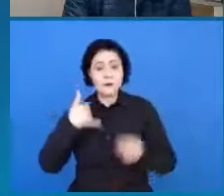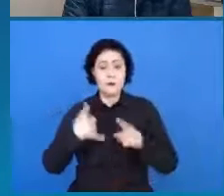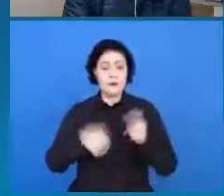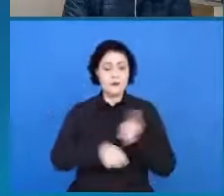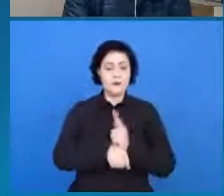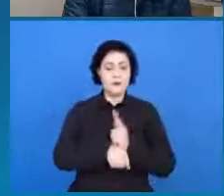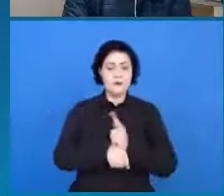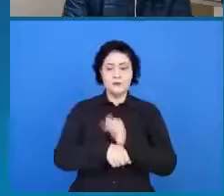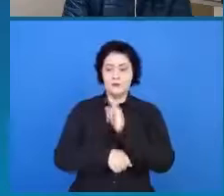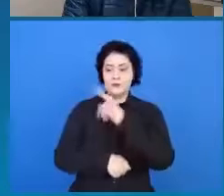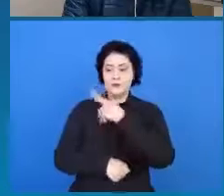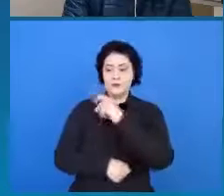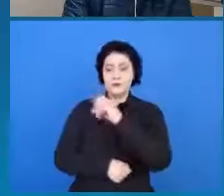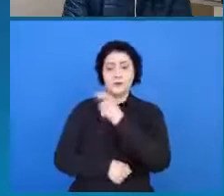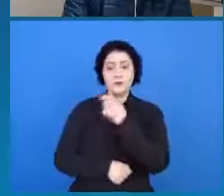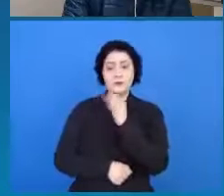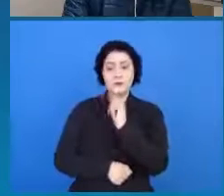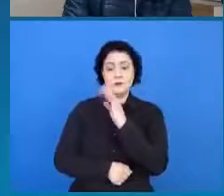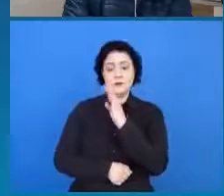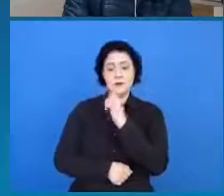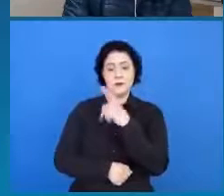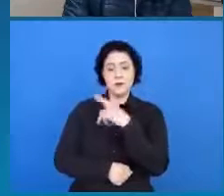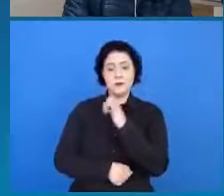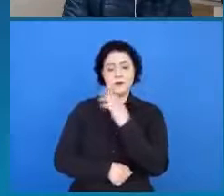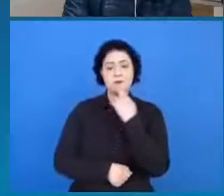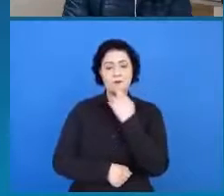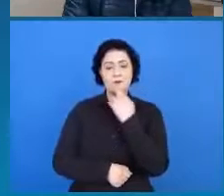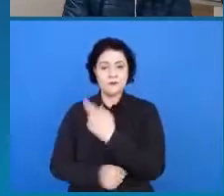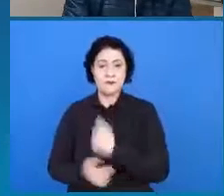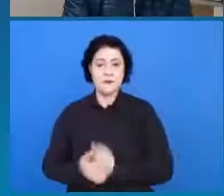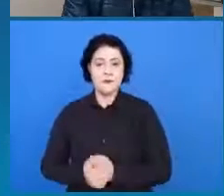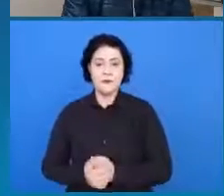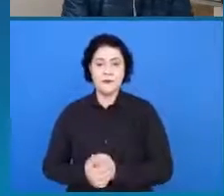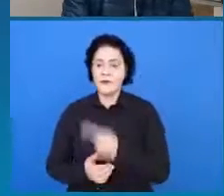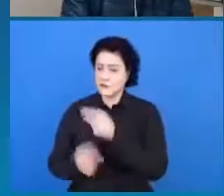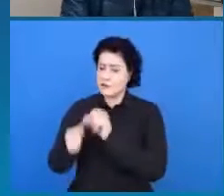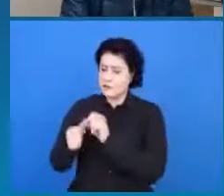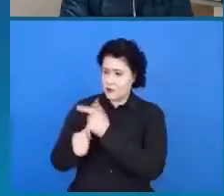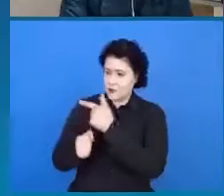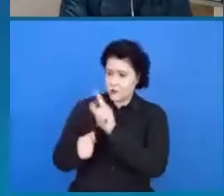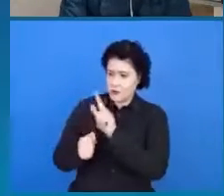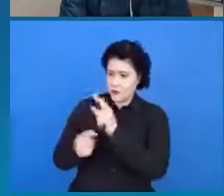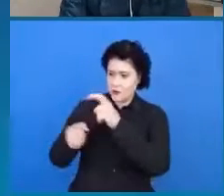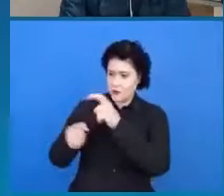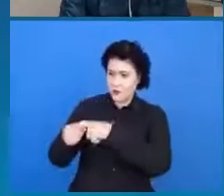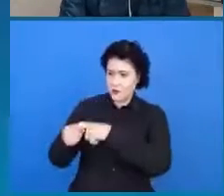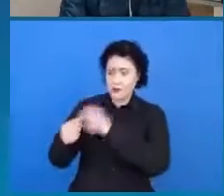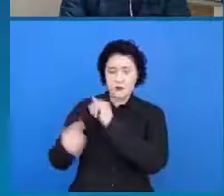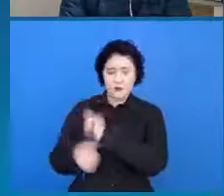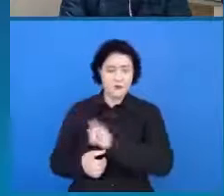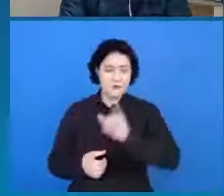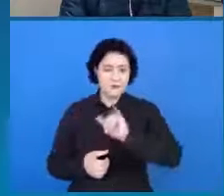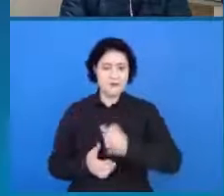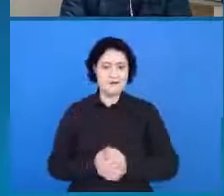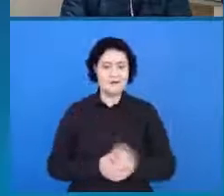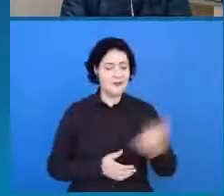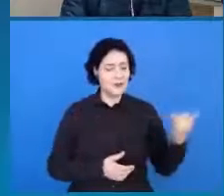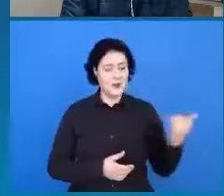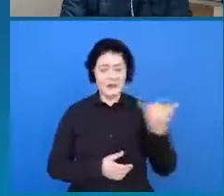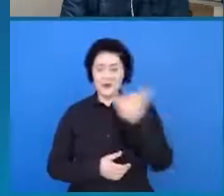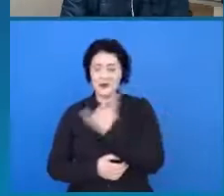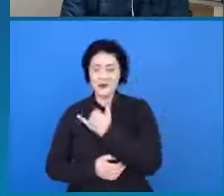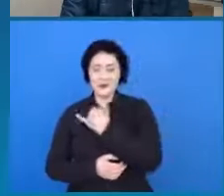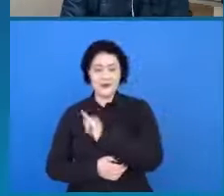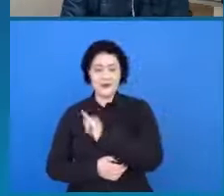tio aí ele já mudou disse você falaria isso para outro sócio meu falaria também E aí